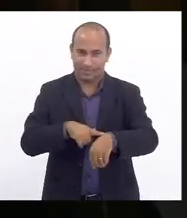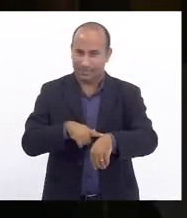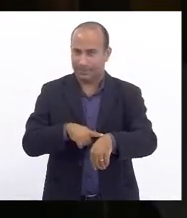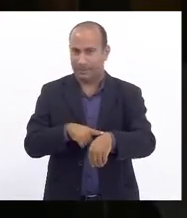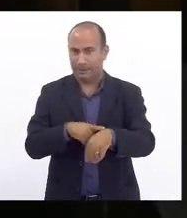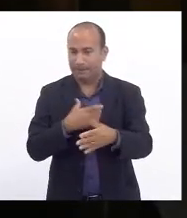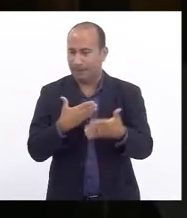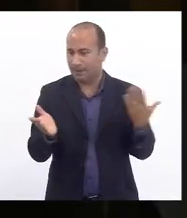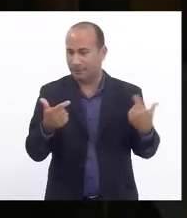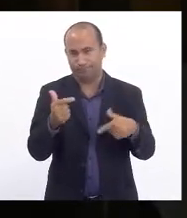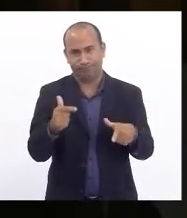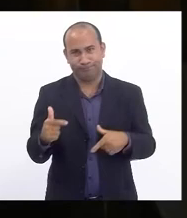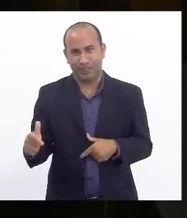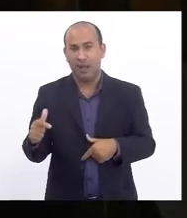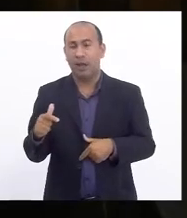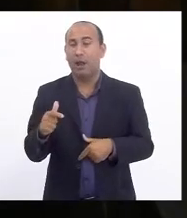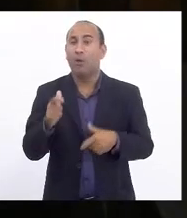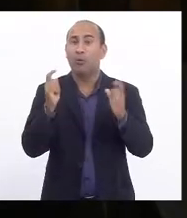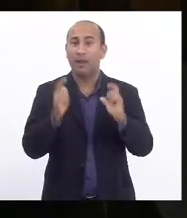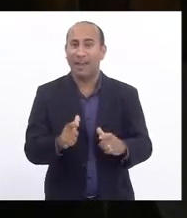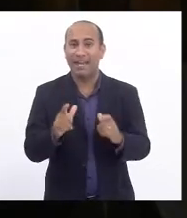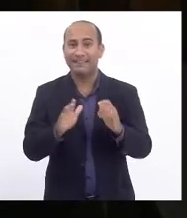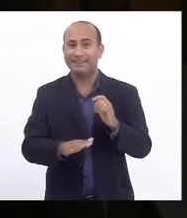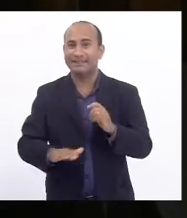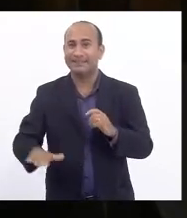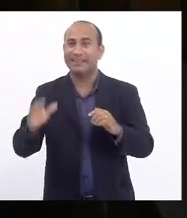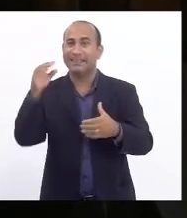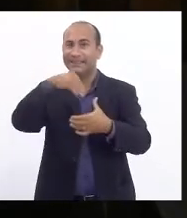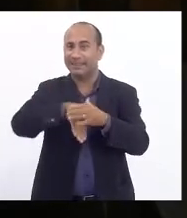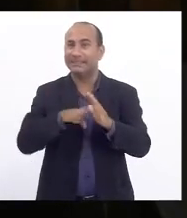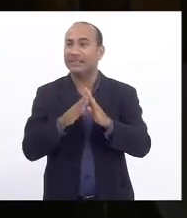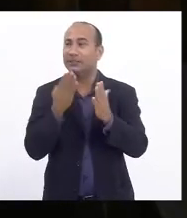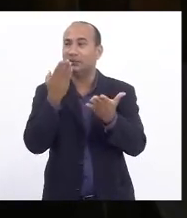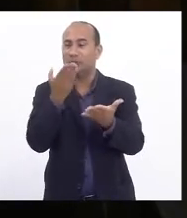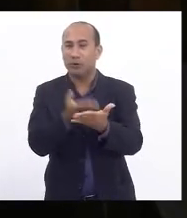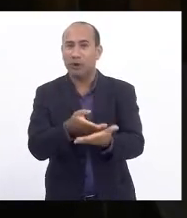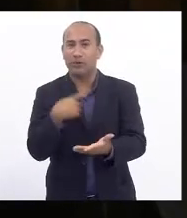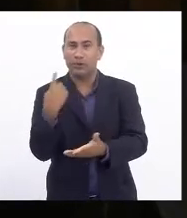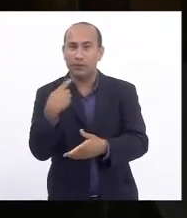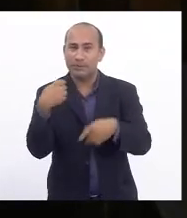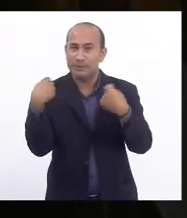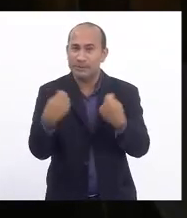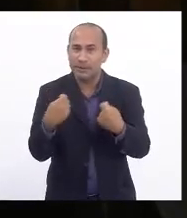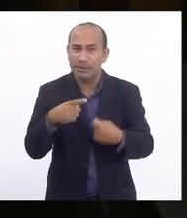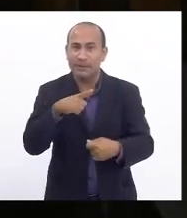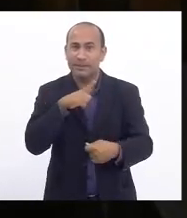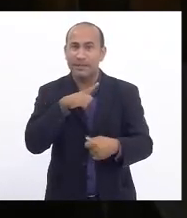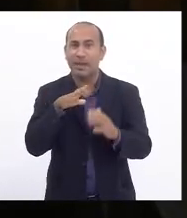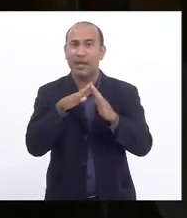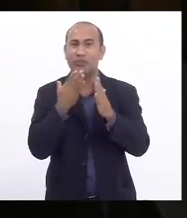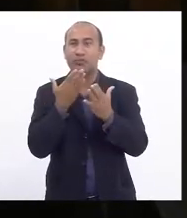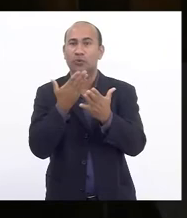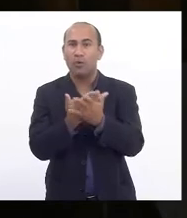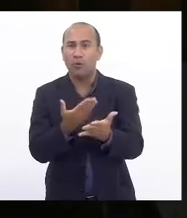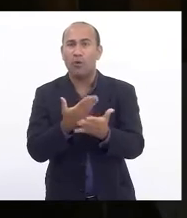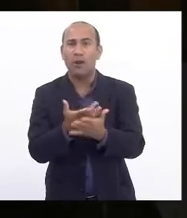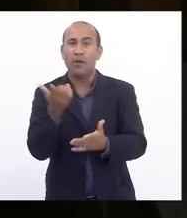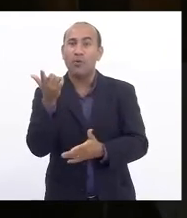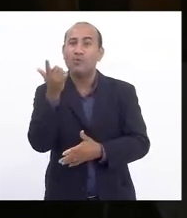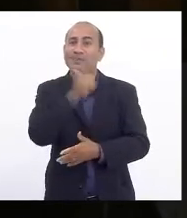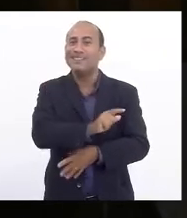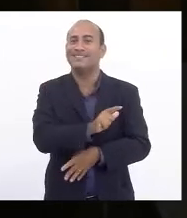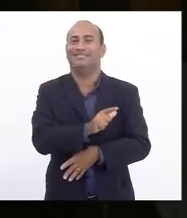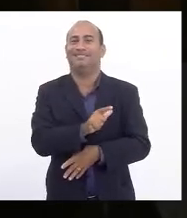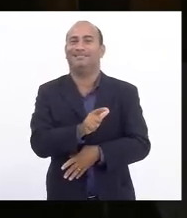perder o lugar de criança é na escola a gente precisa garantir que a escola tem as condições de conseguir